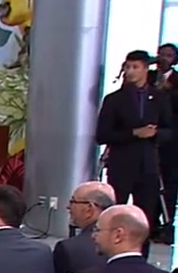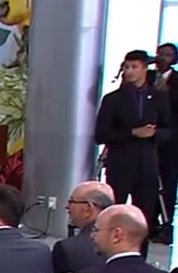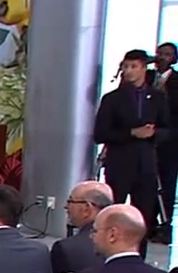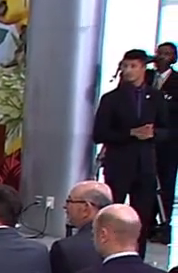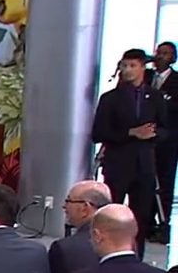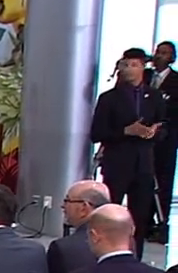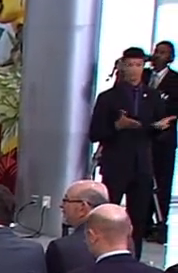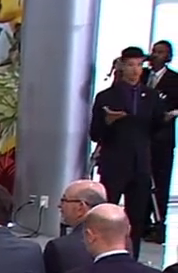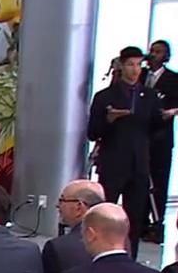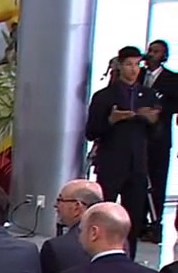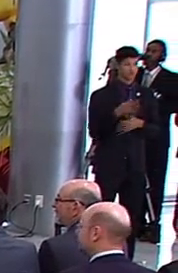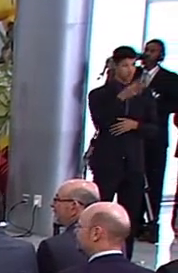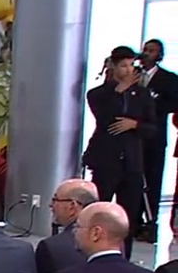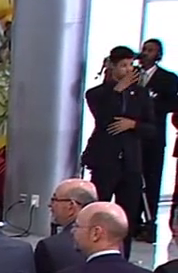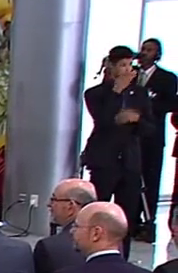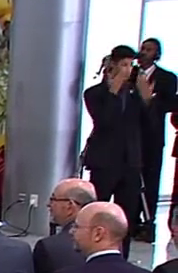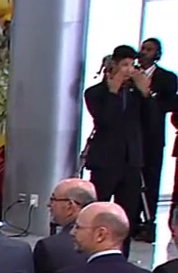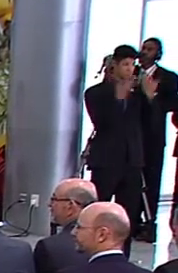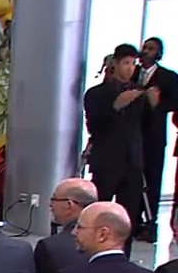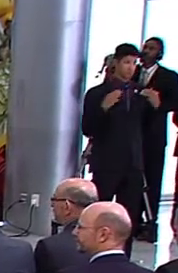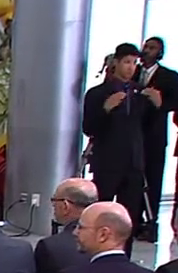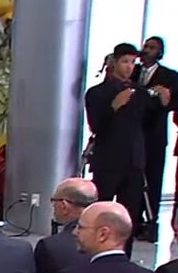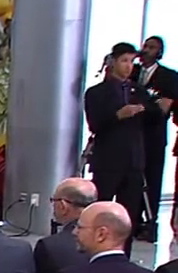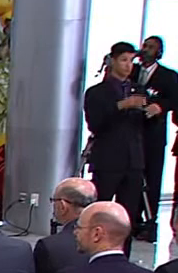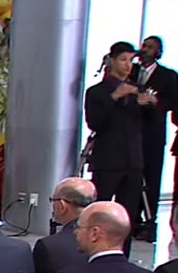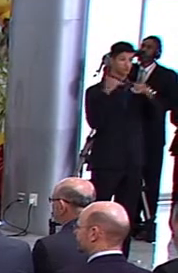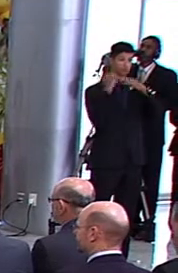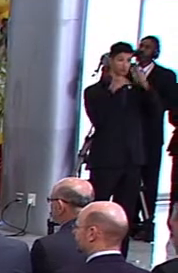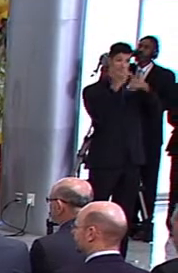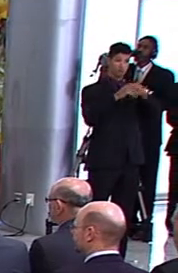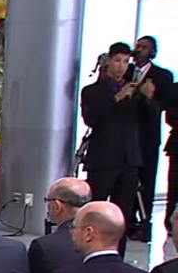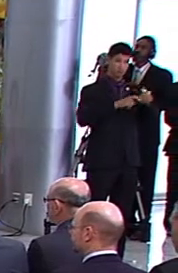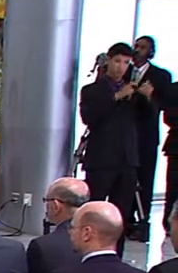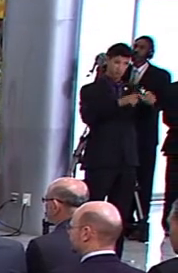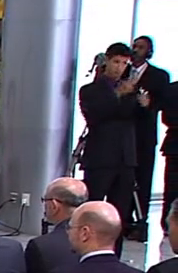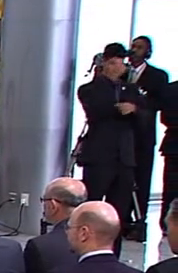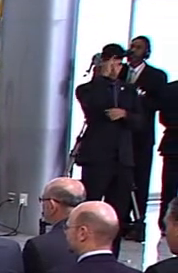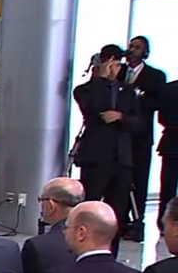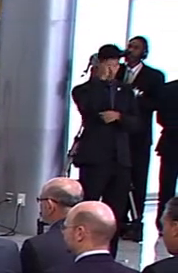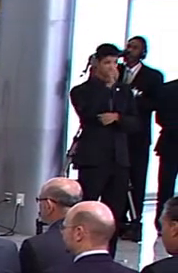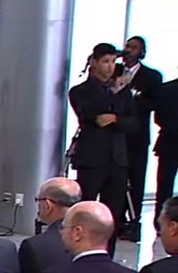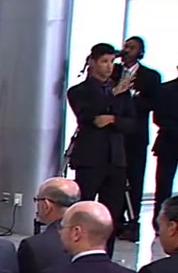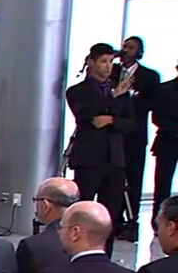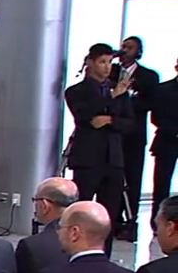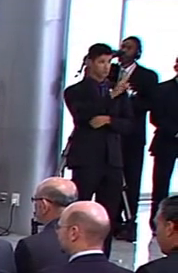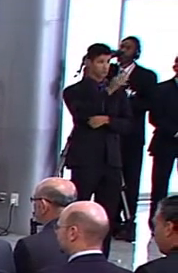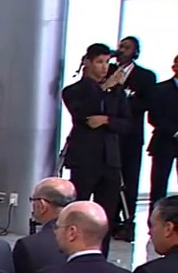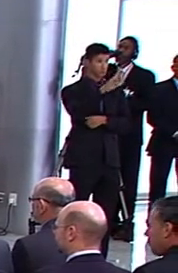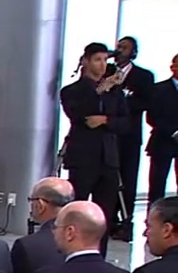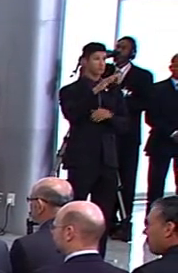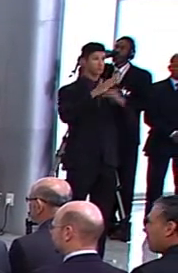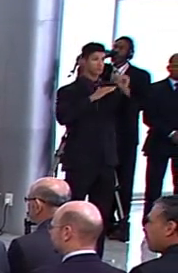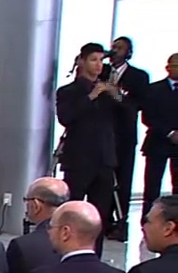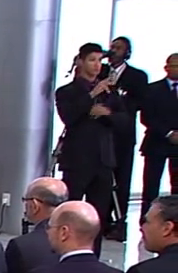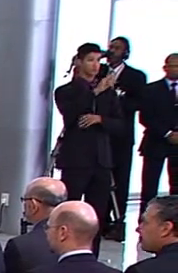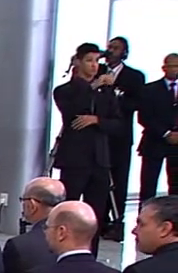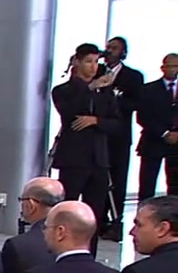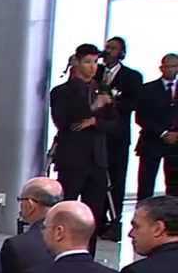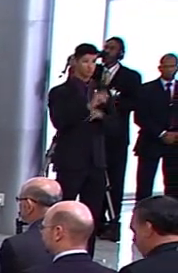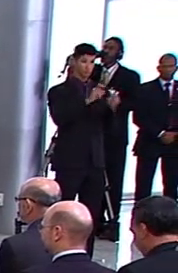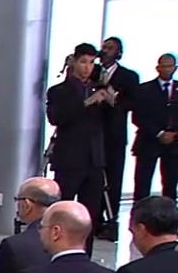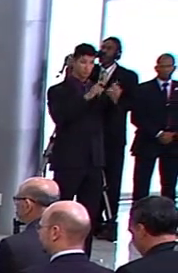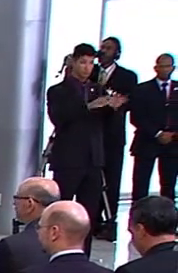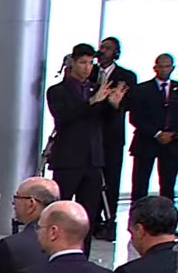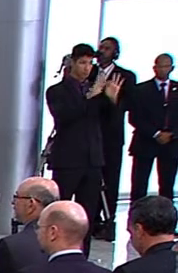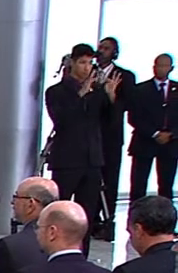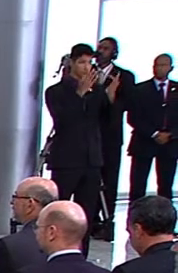Em seguida, assistiremos à apresentação do ministro do Desenvolvimento Agrário, Patrus Ananias, sobre o Plano Safra da